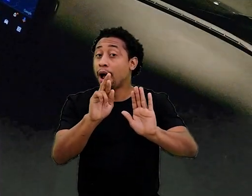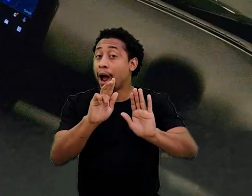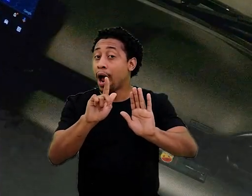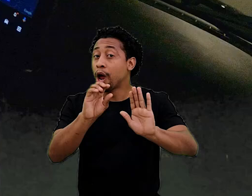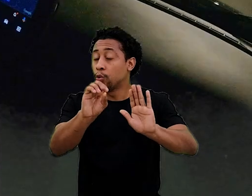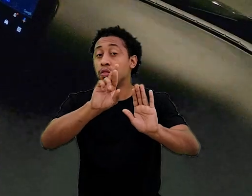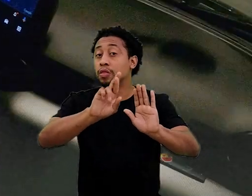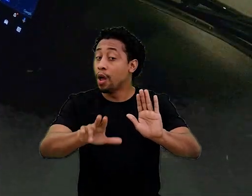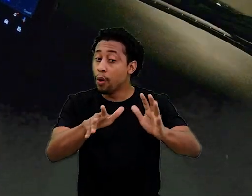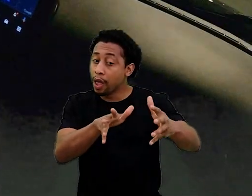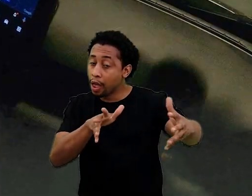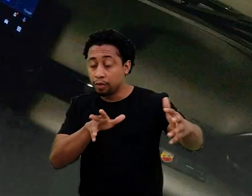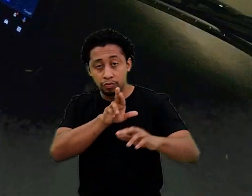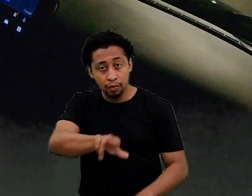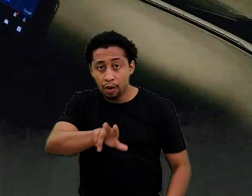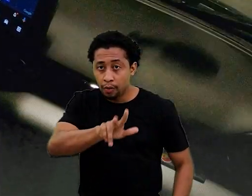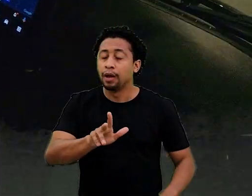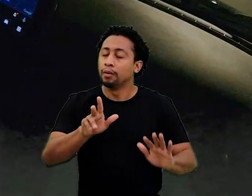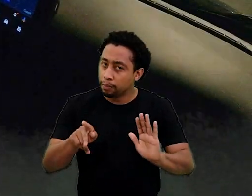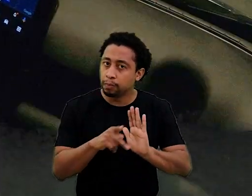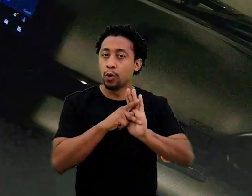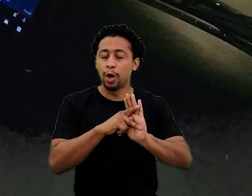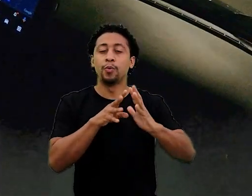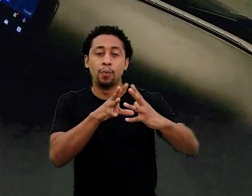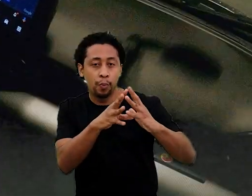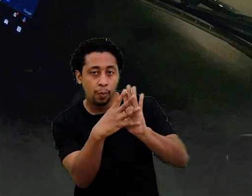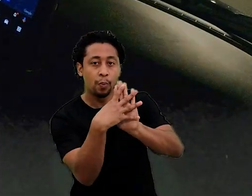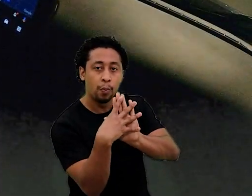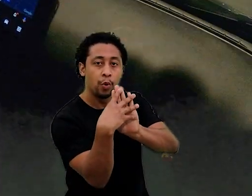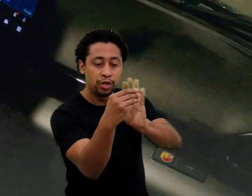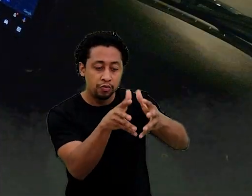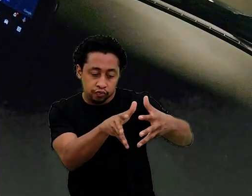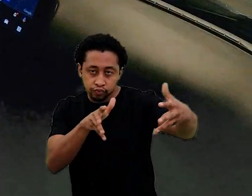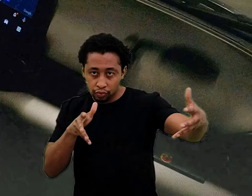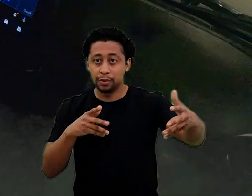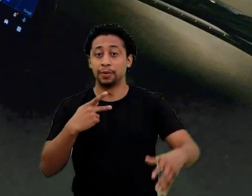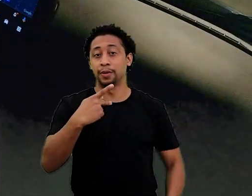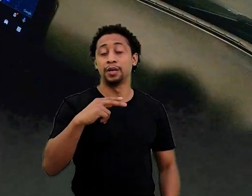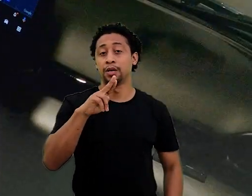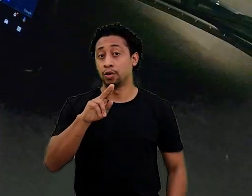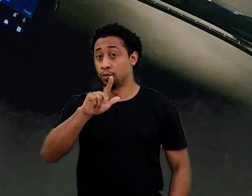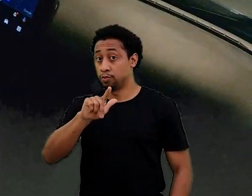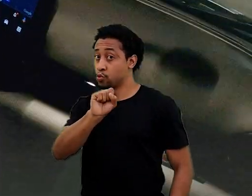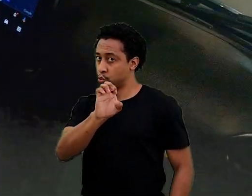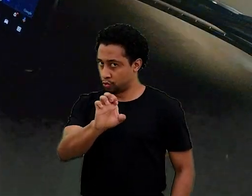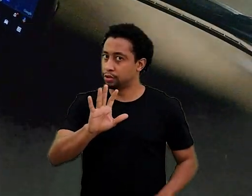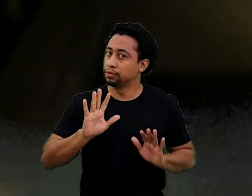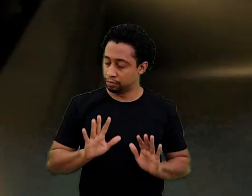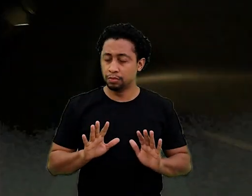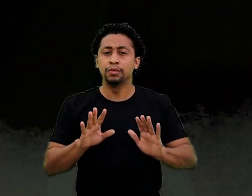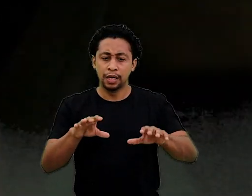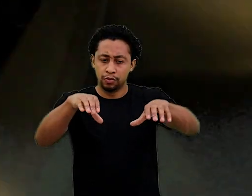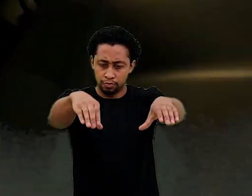que calha de compartilhar o mesmo entre-eixos, e é o que a gente falou na apresentação, nesse pecado de eles não conseguirem modular esse entre-eixo para um